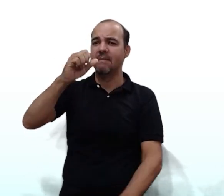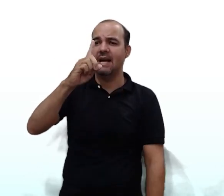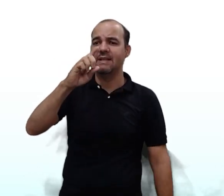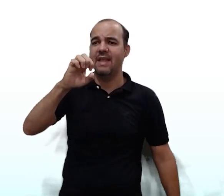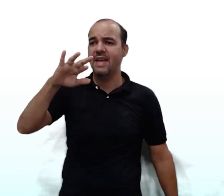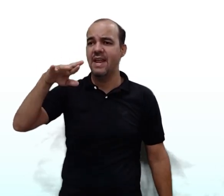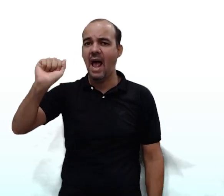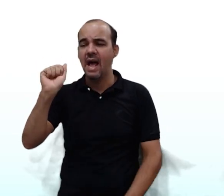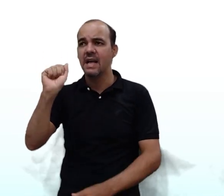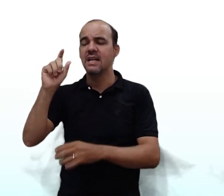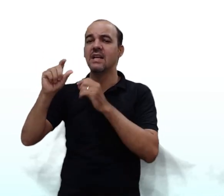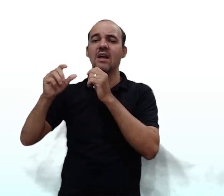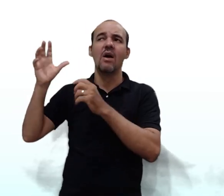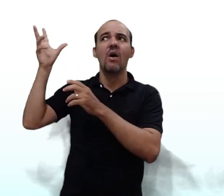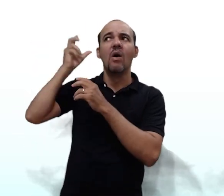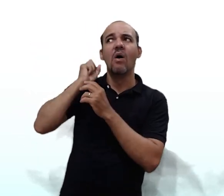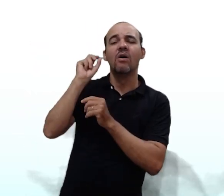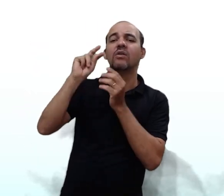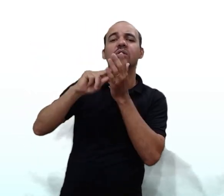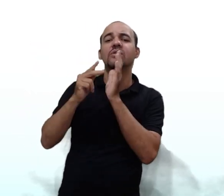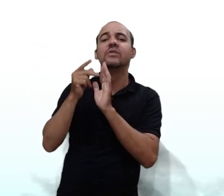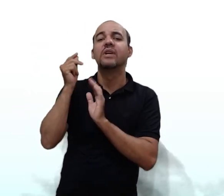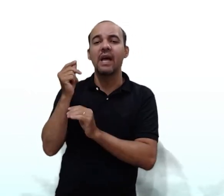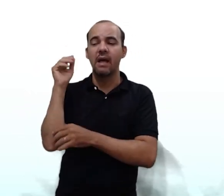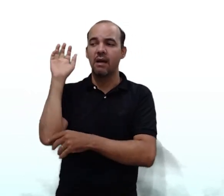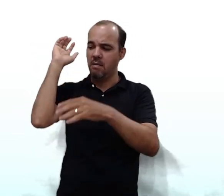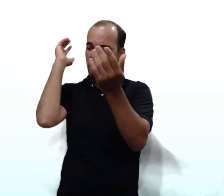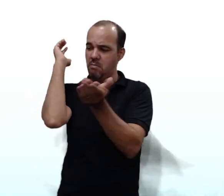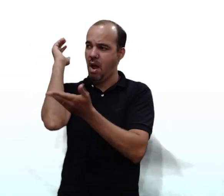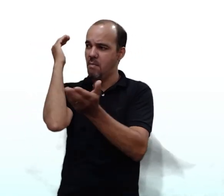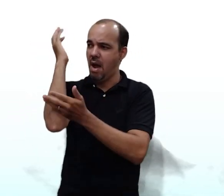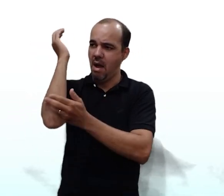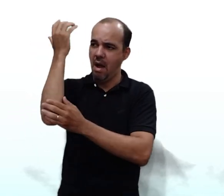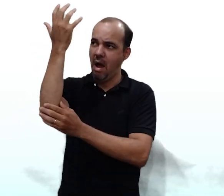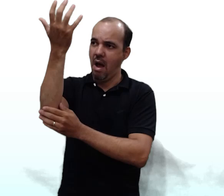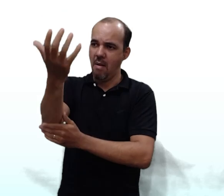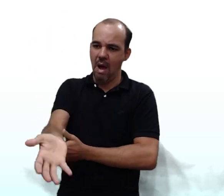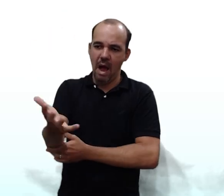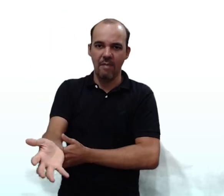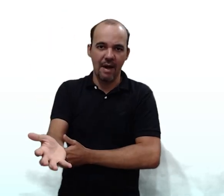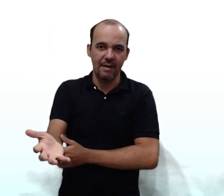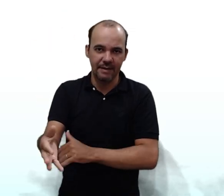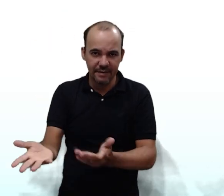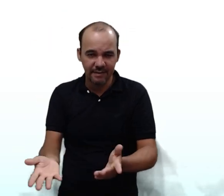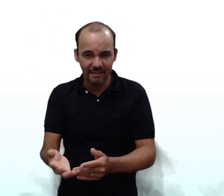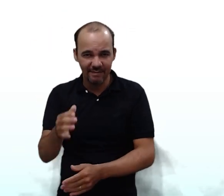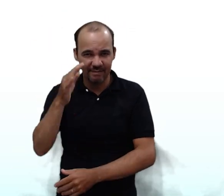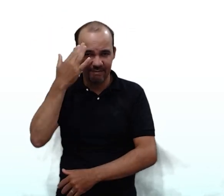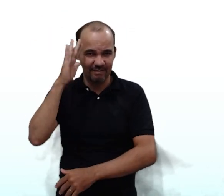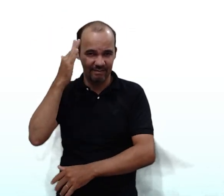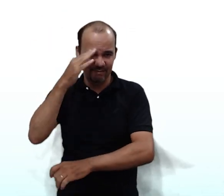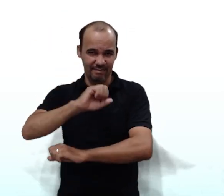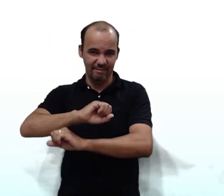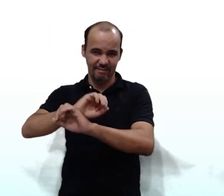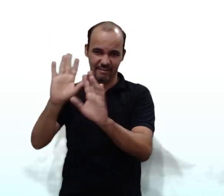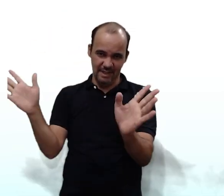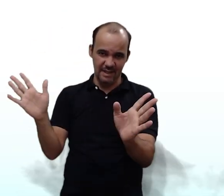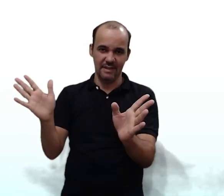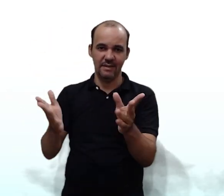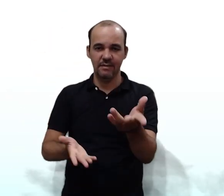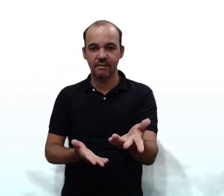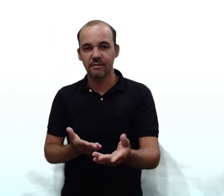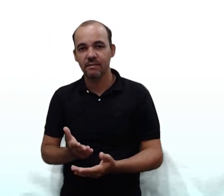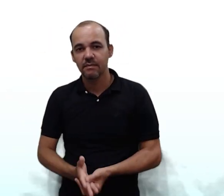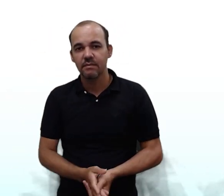uma mensagem. Então, ela é considerada texto naquela situação. Tu me compreendes? Então, se liga, com isso a